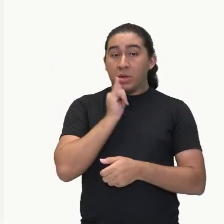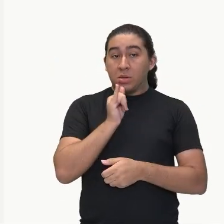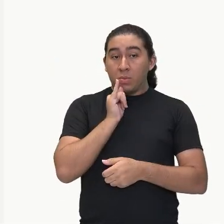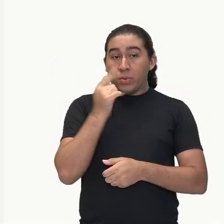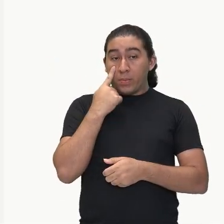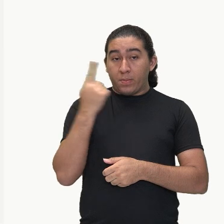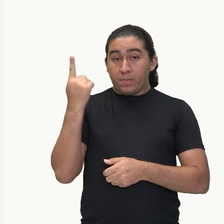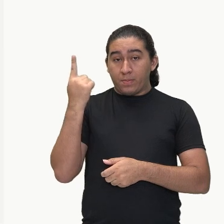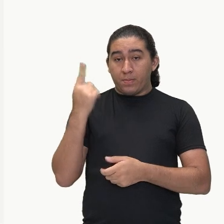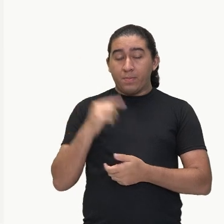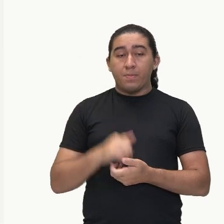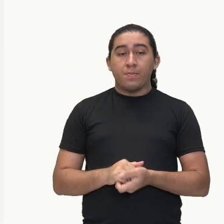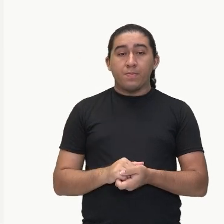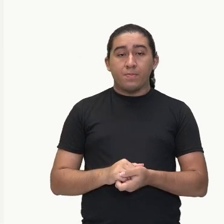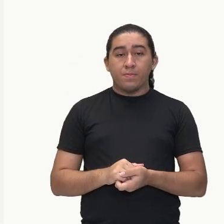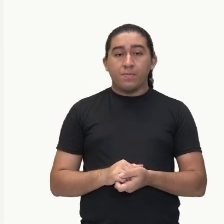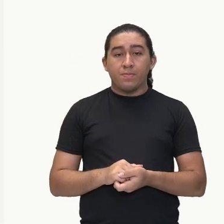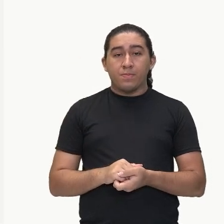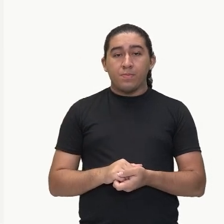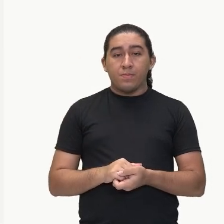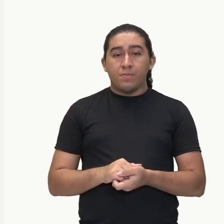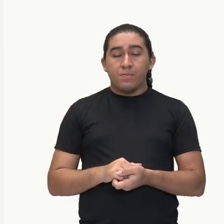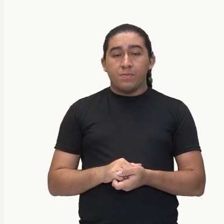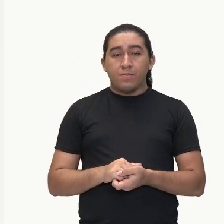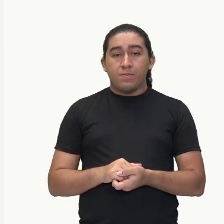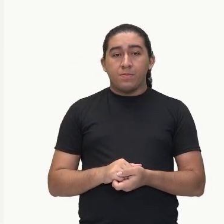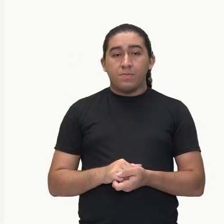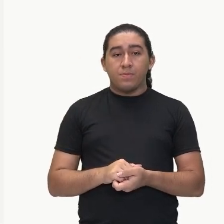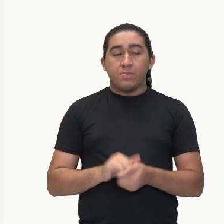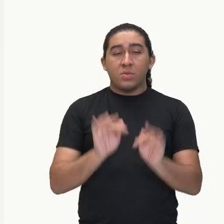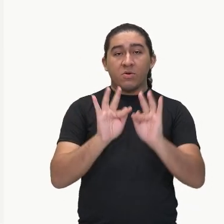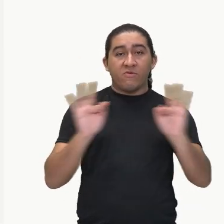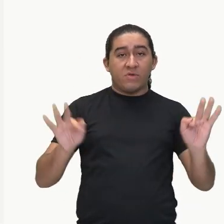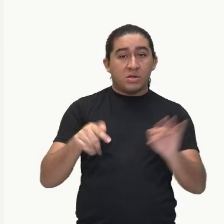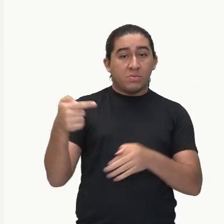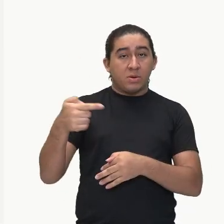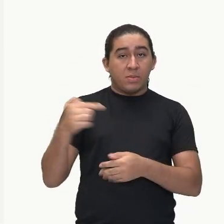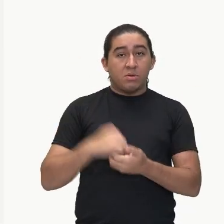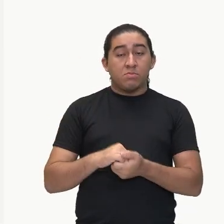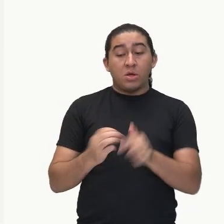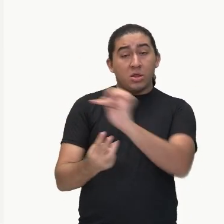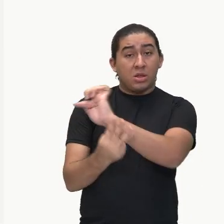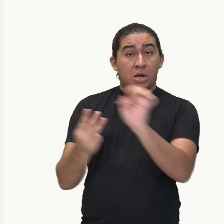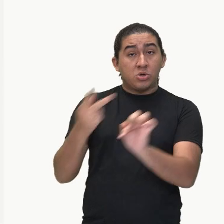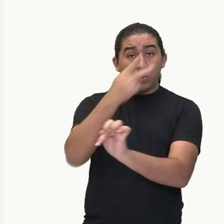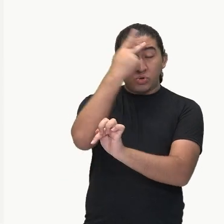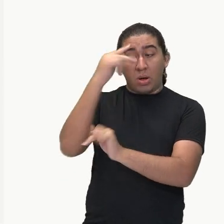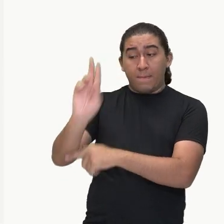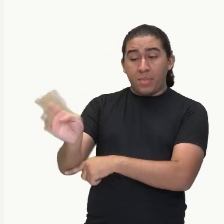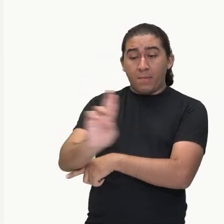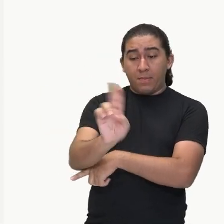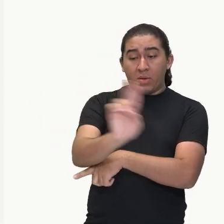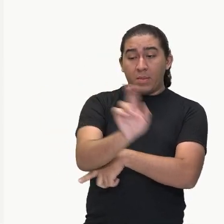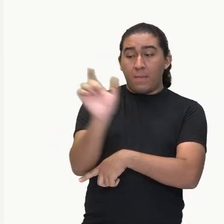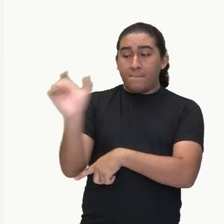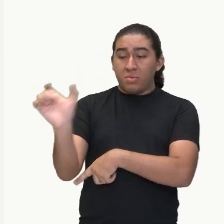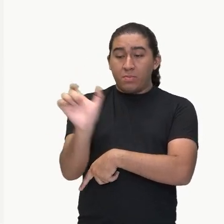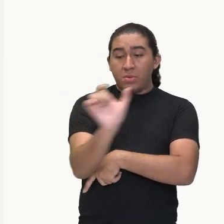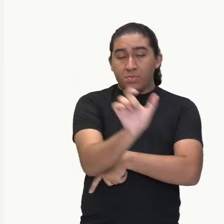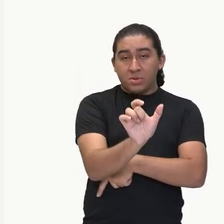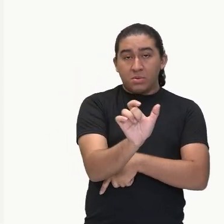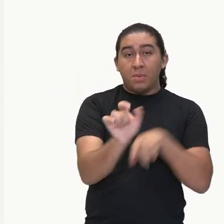aqui. Amélia, Camila, Pedro. Estou falando de 3 pessoas, mas aqui eu resumi, ó.